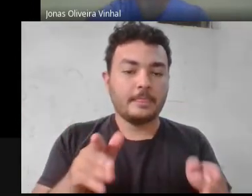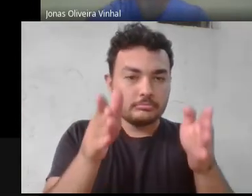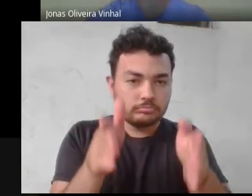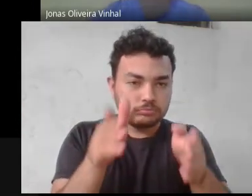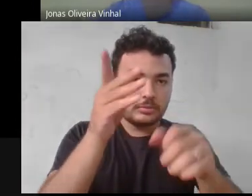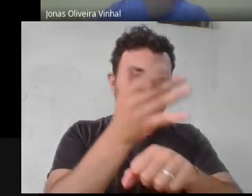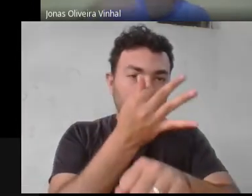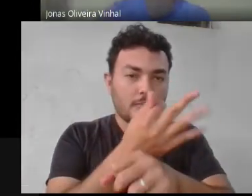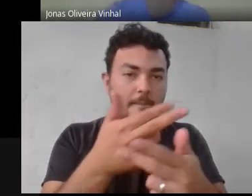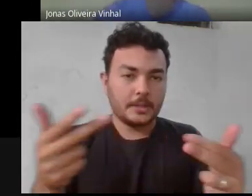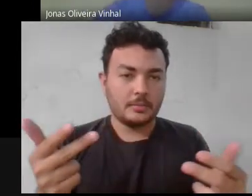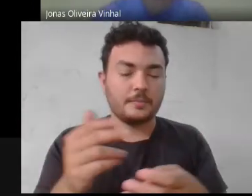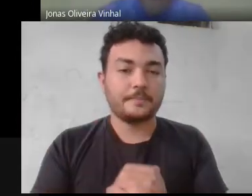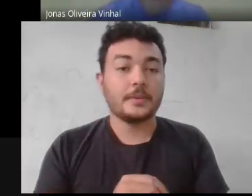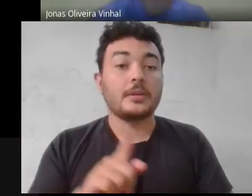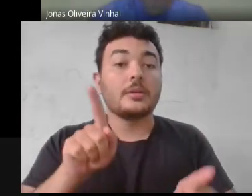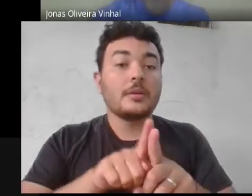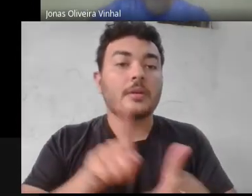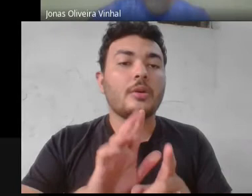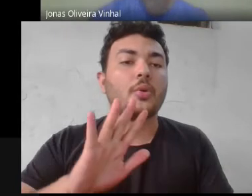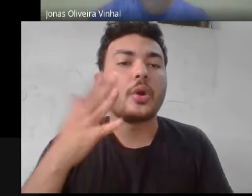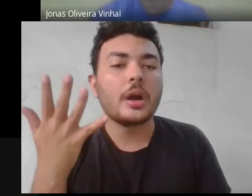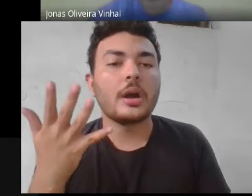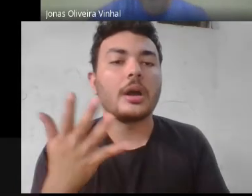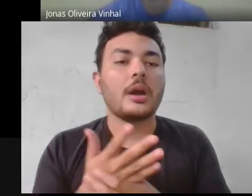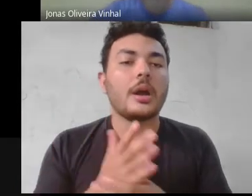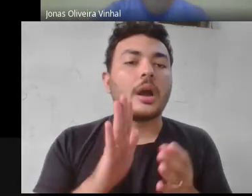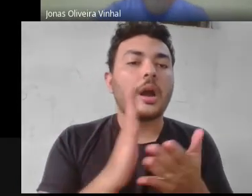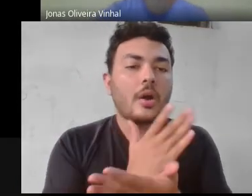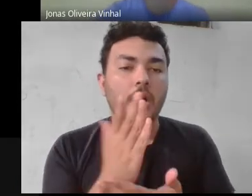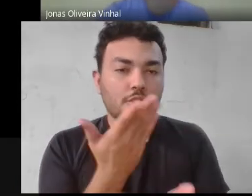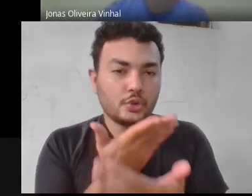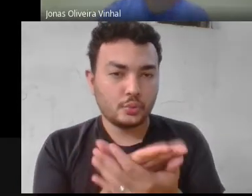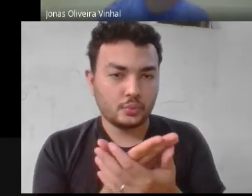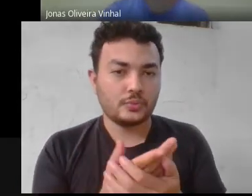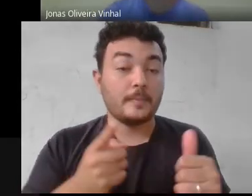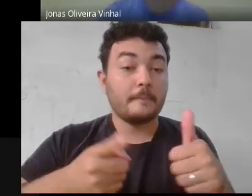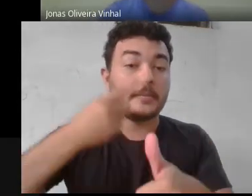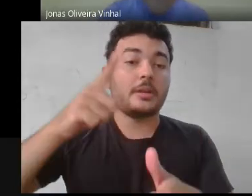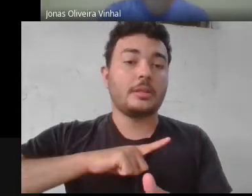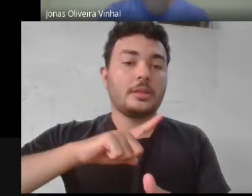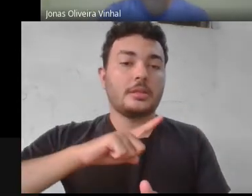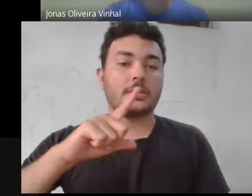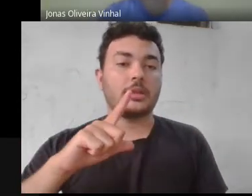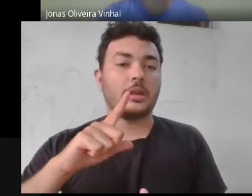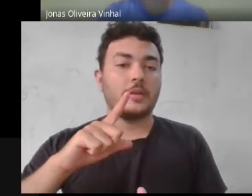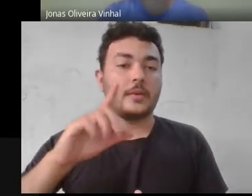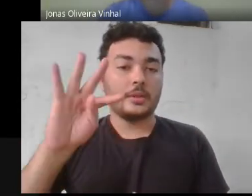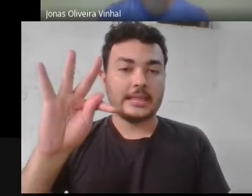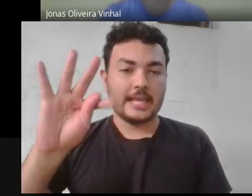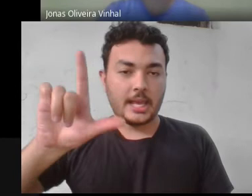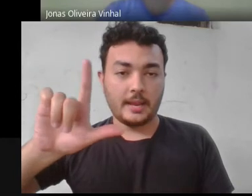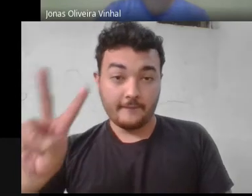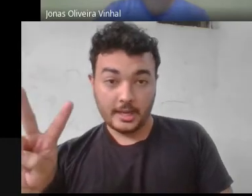valência por Linus Pauling um pouco mais tarde, tá, desses estudos iniciais. Primeiro foi desenvolvido um estudo a partir dessa TLV,